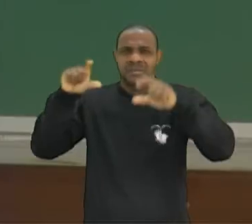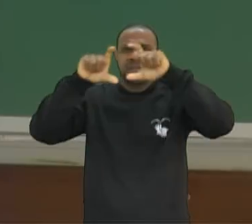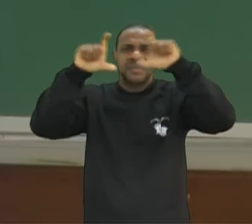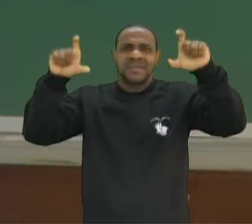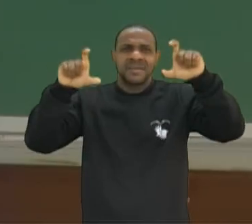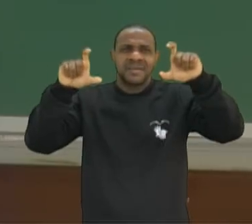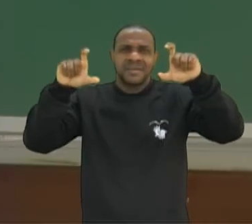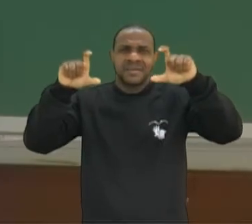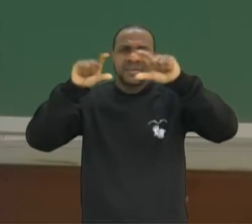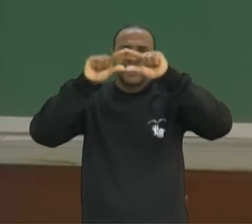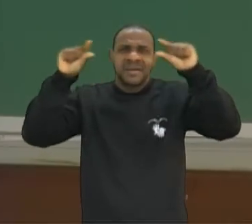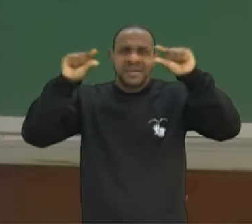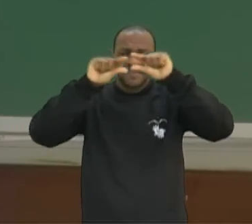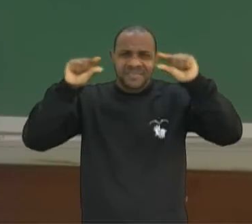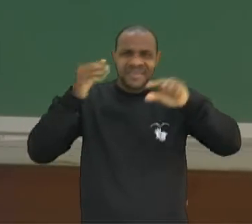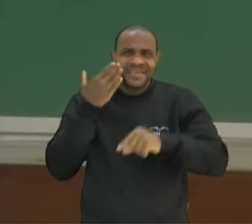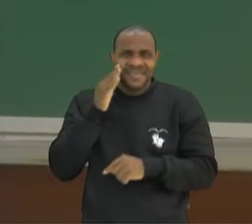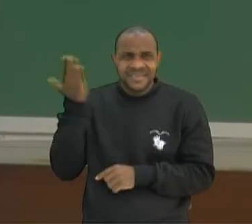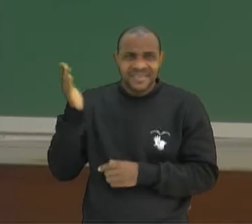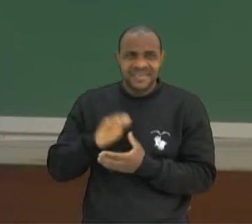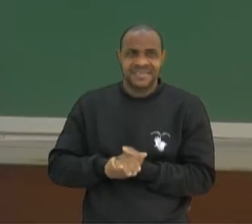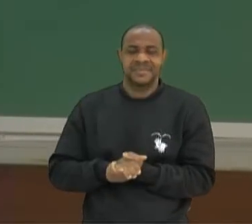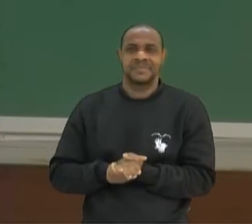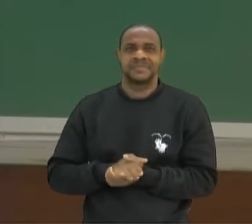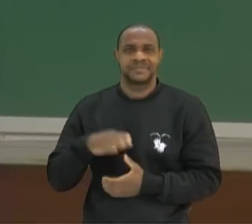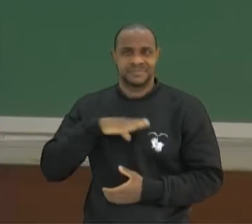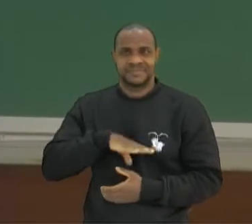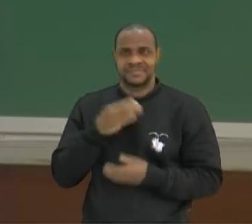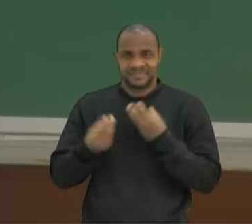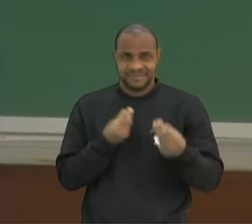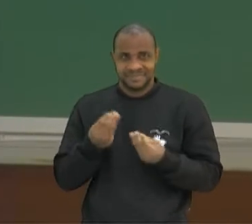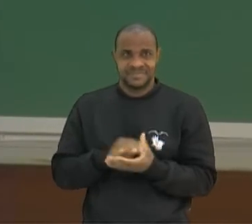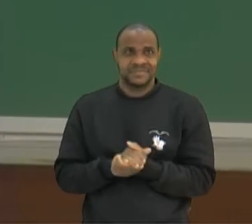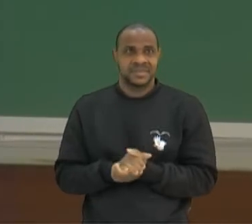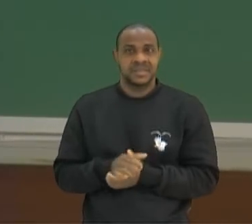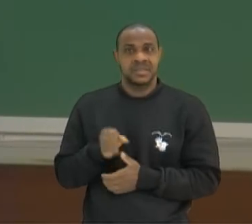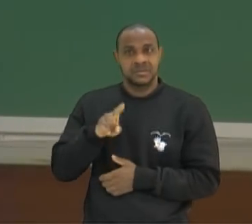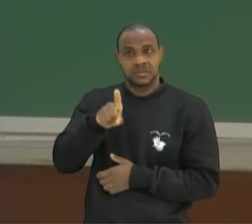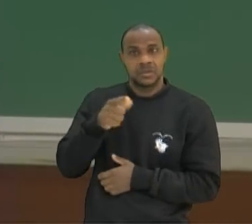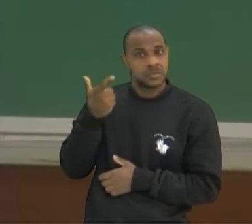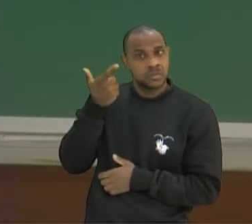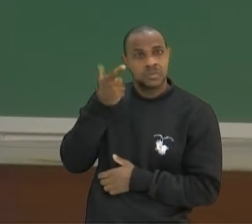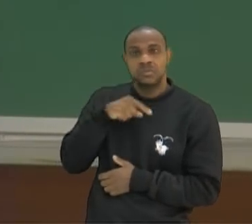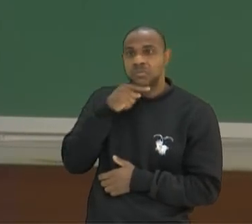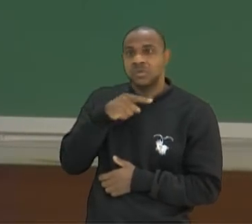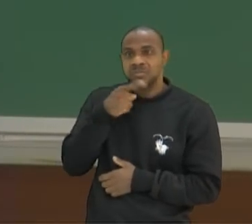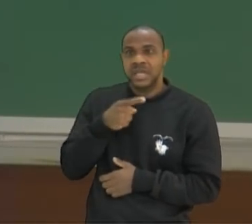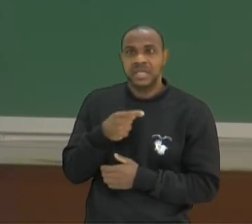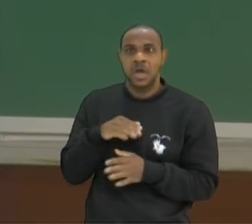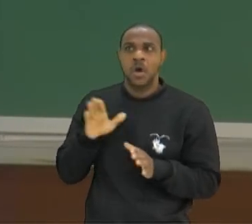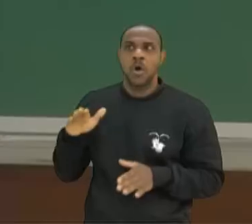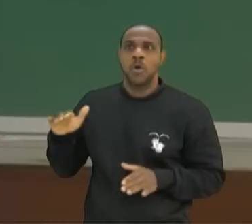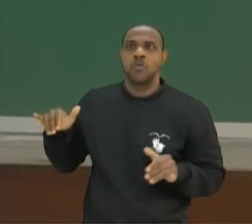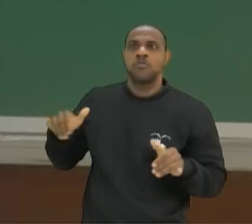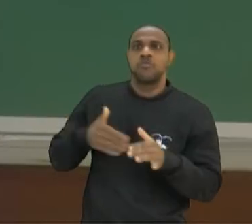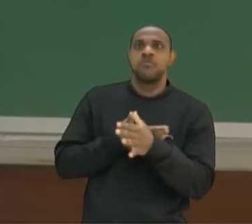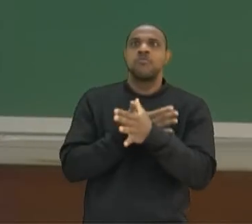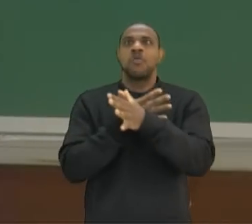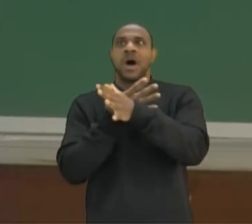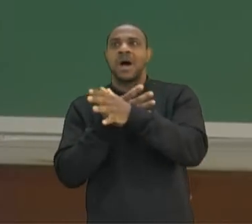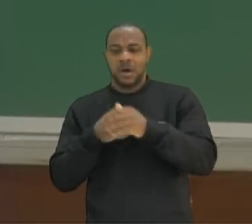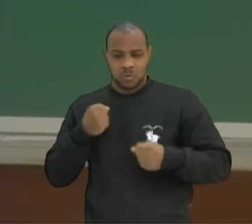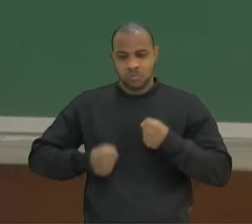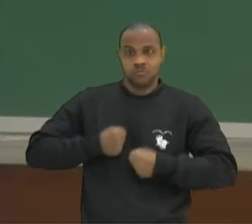frase? Vamos dar uma interpretada aqui? Vamos lá. Se você não consegue voar, então